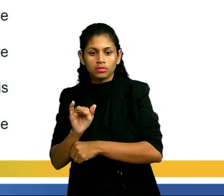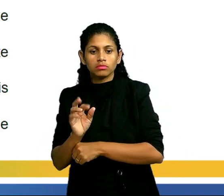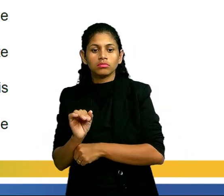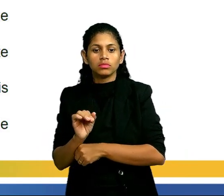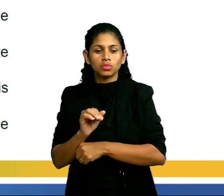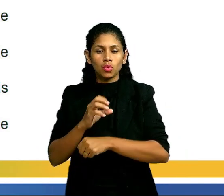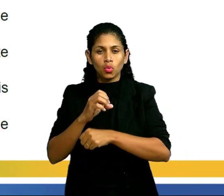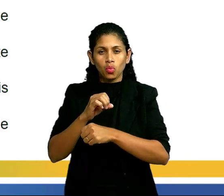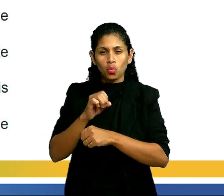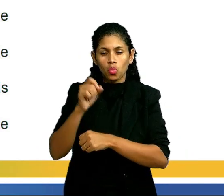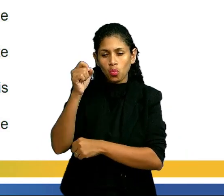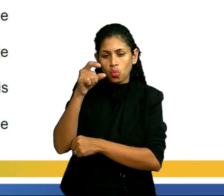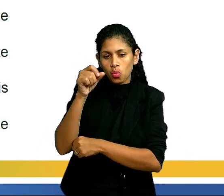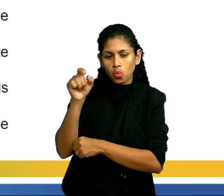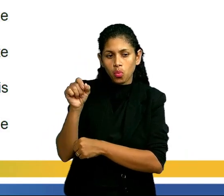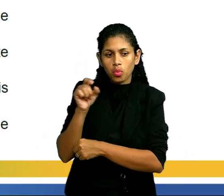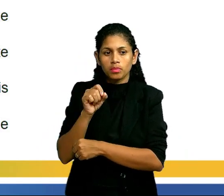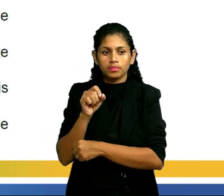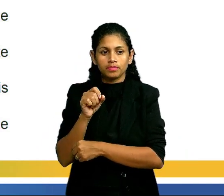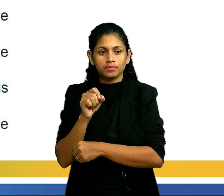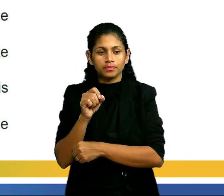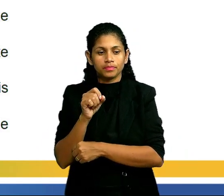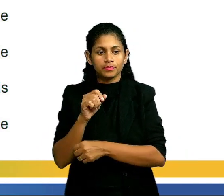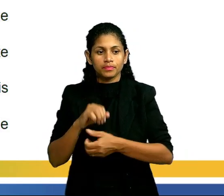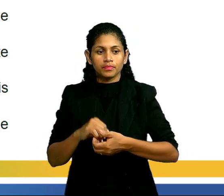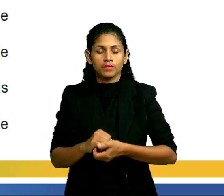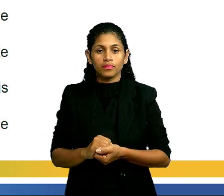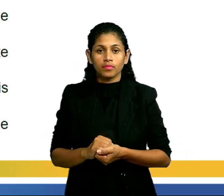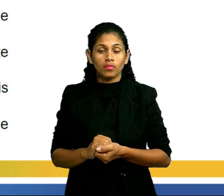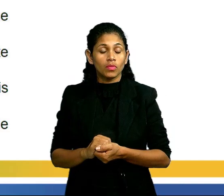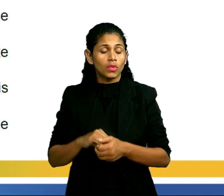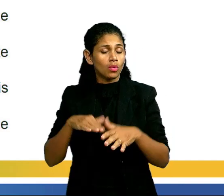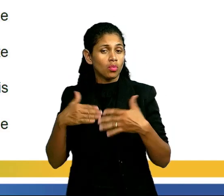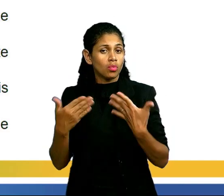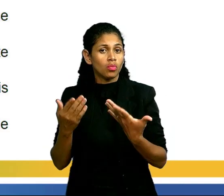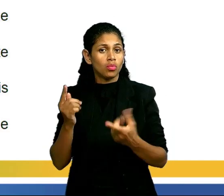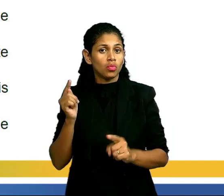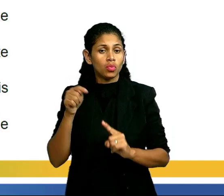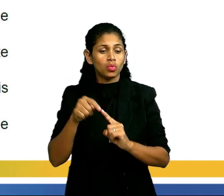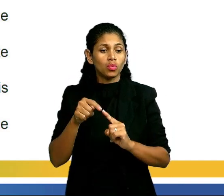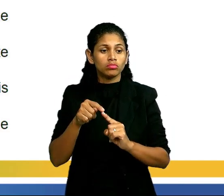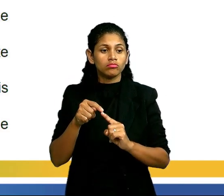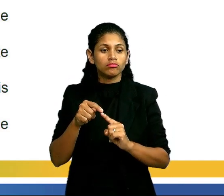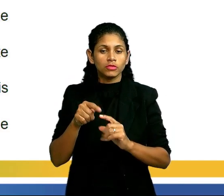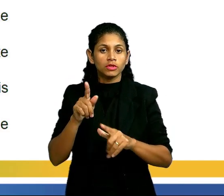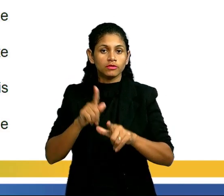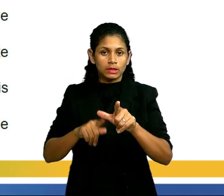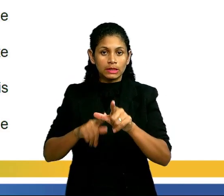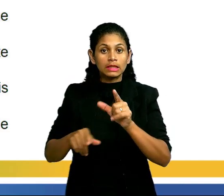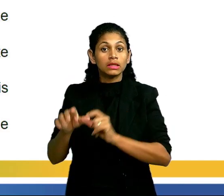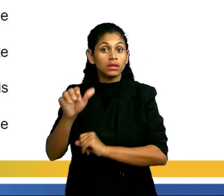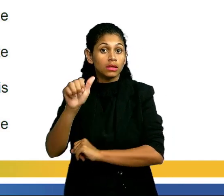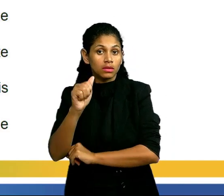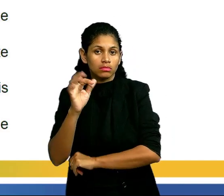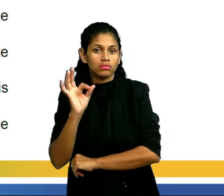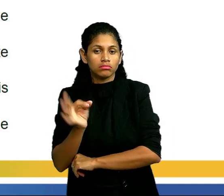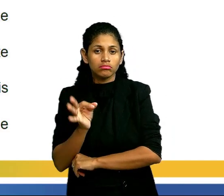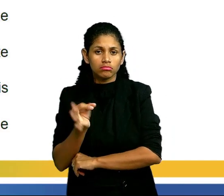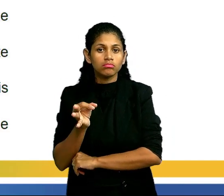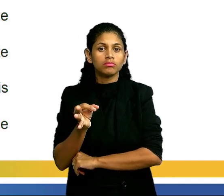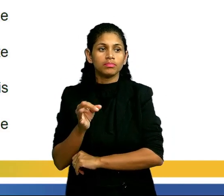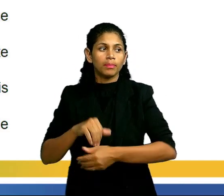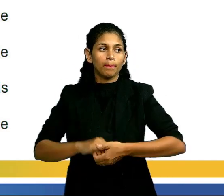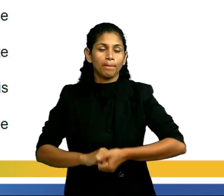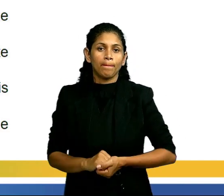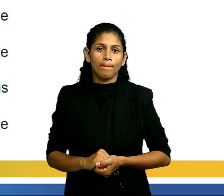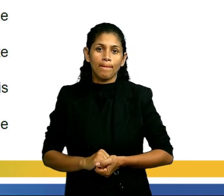é a alternativa A, né? Qual é a função da vacina? É induzir a imunidade para proteger o organismo da contaminação viral,